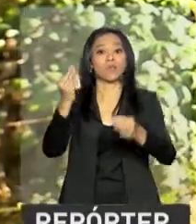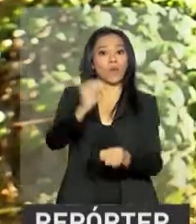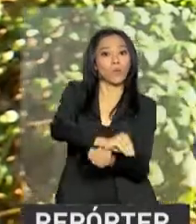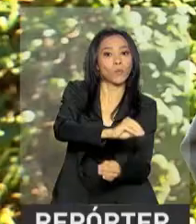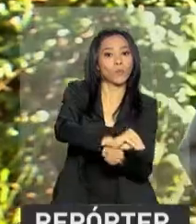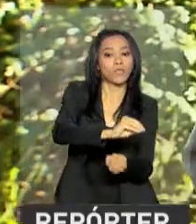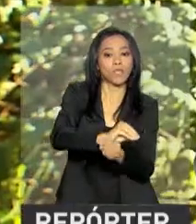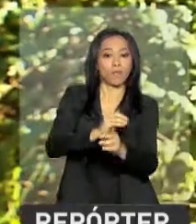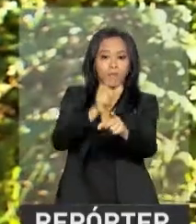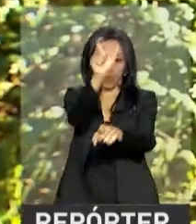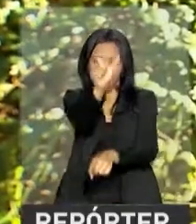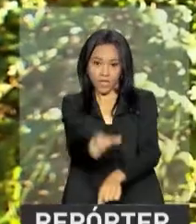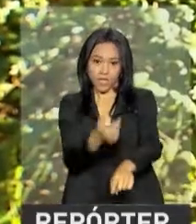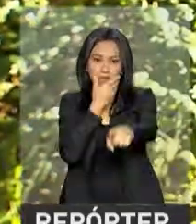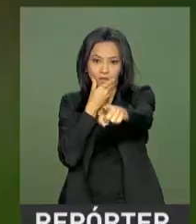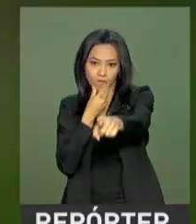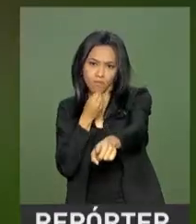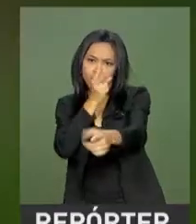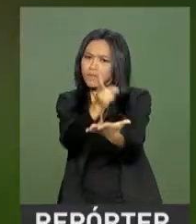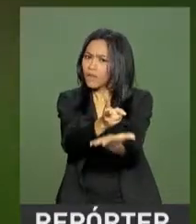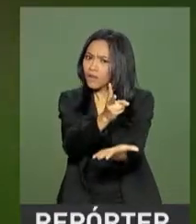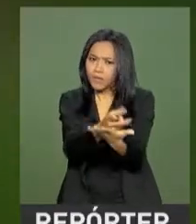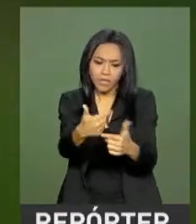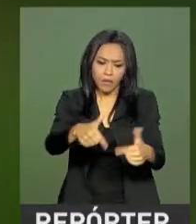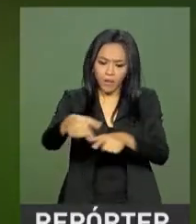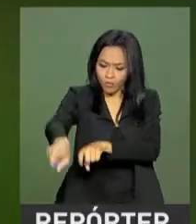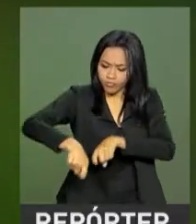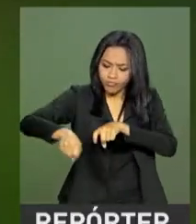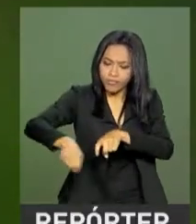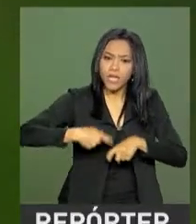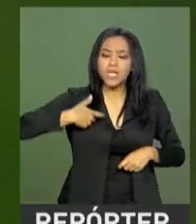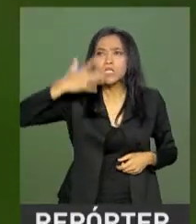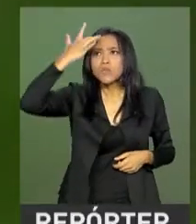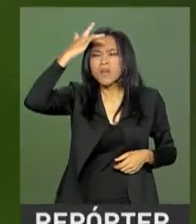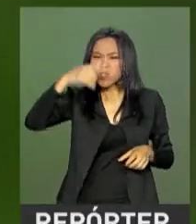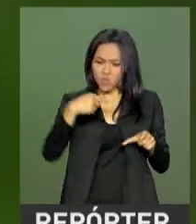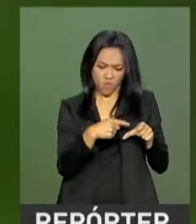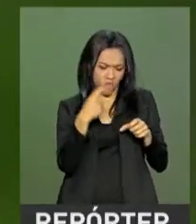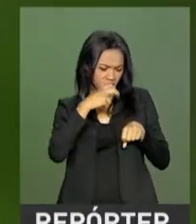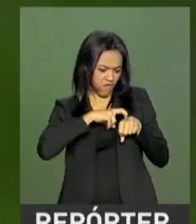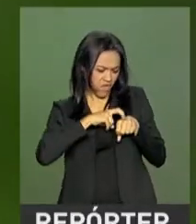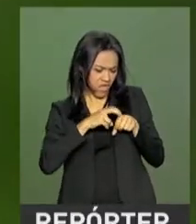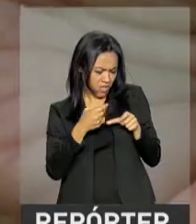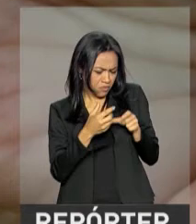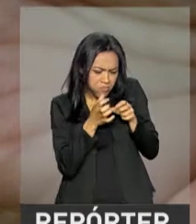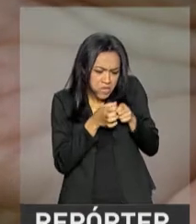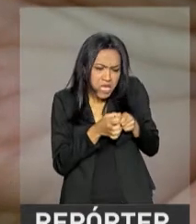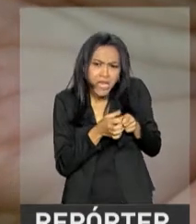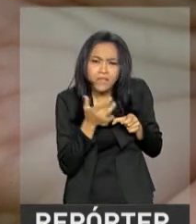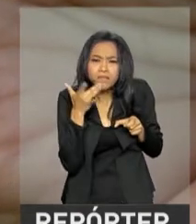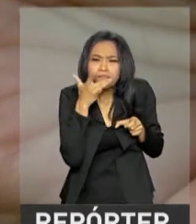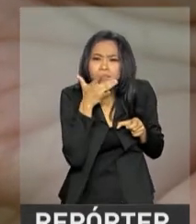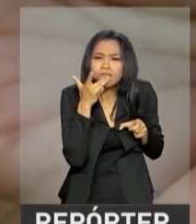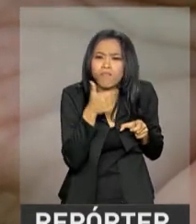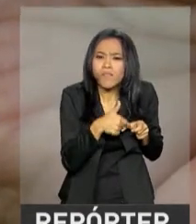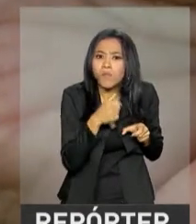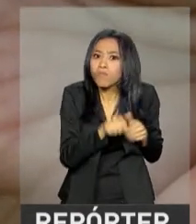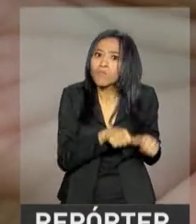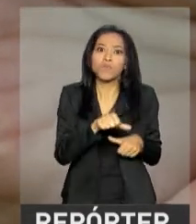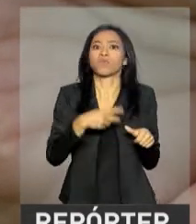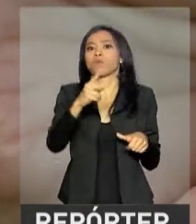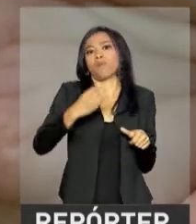pedro sempre foi agricultor mas ele nunca imaginou que uma fruta desde pequena e doce pudesse mudar sua